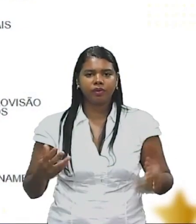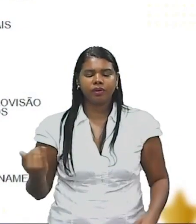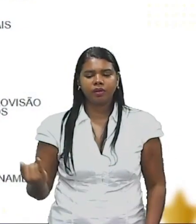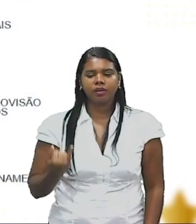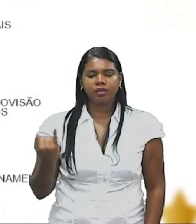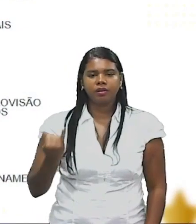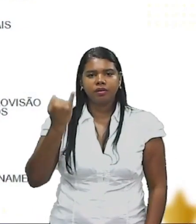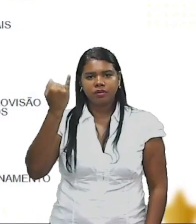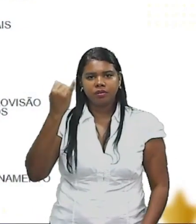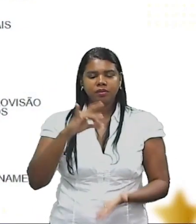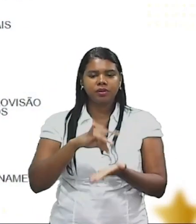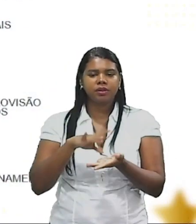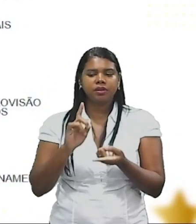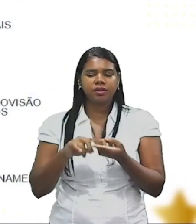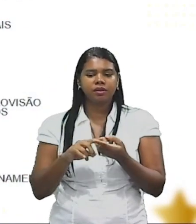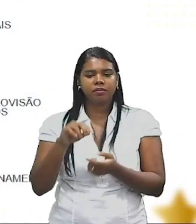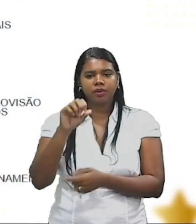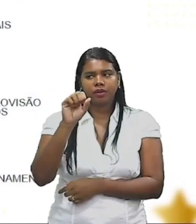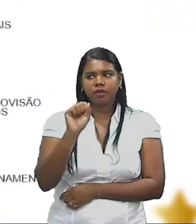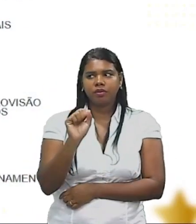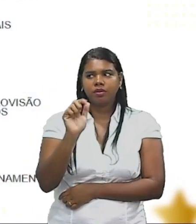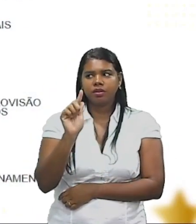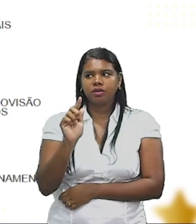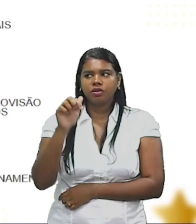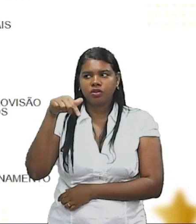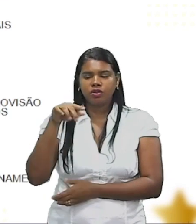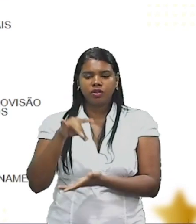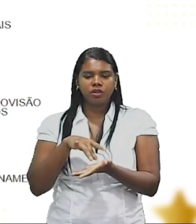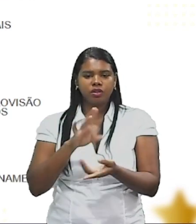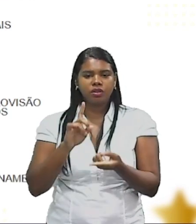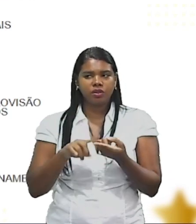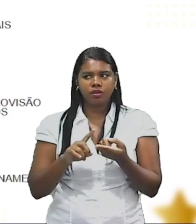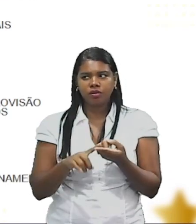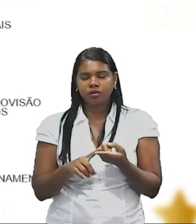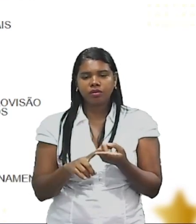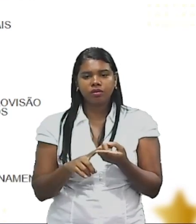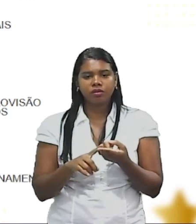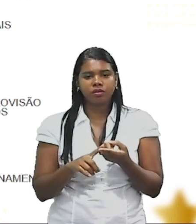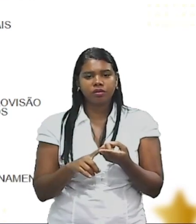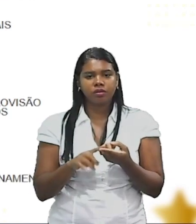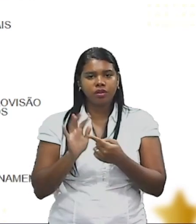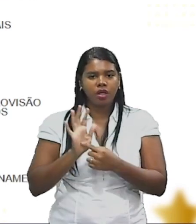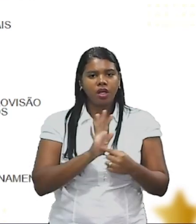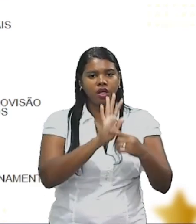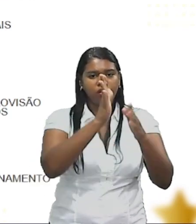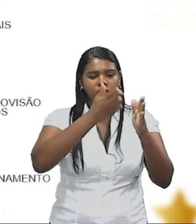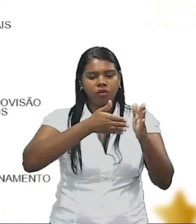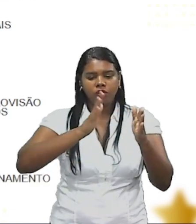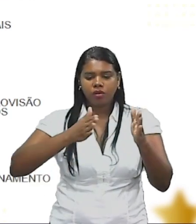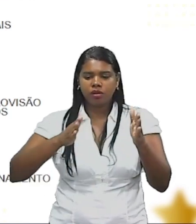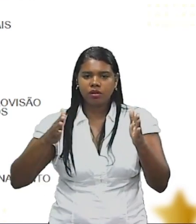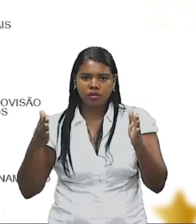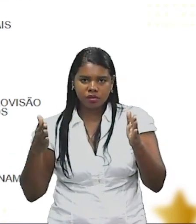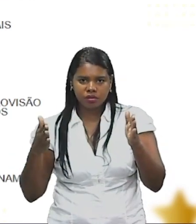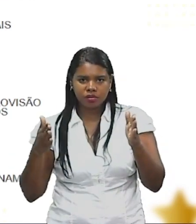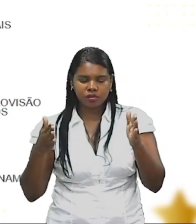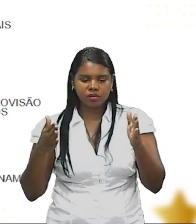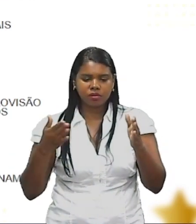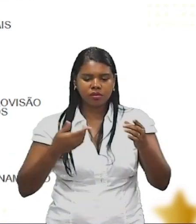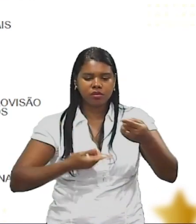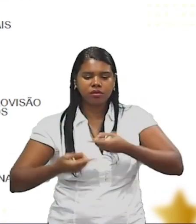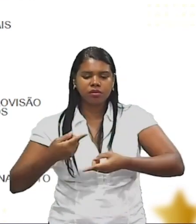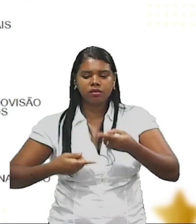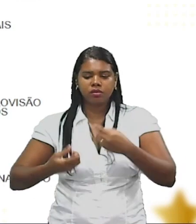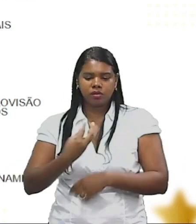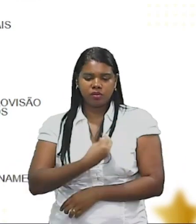o SGQ, também chamado Sistema de Gestão da Qualidade, ele está presente em todas as etapas de um ciclo de vida de um produto ou